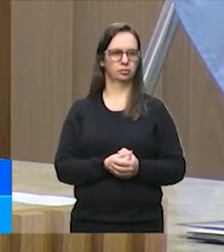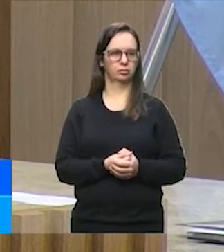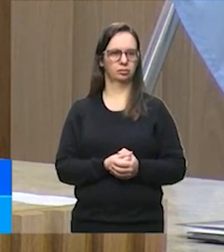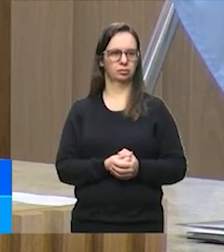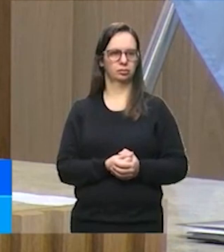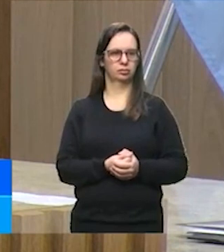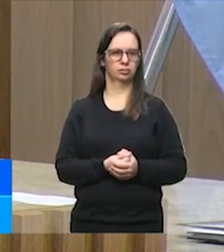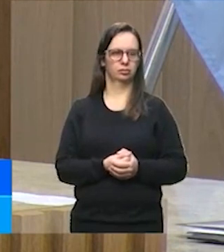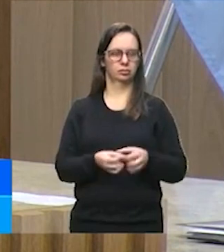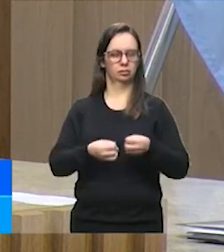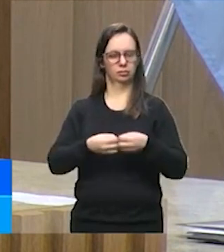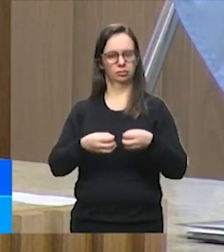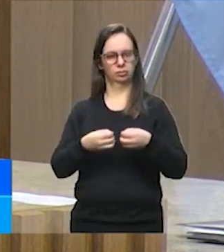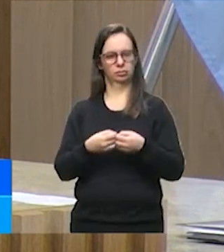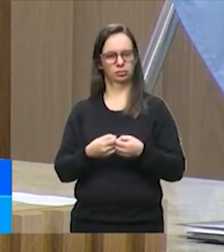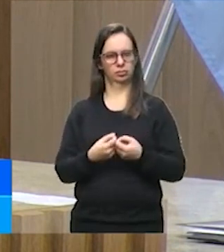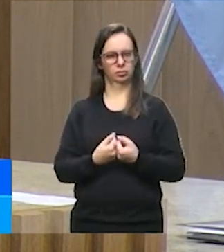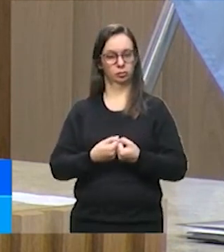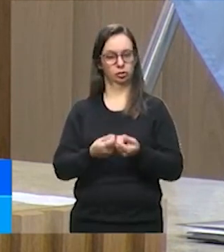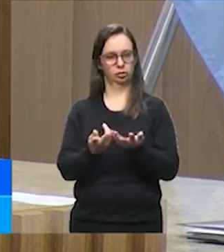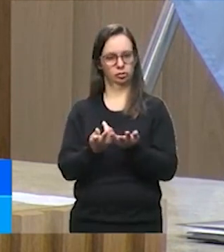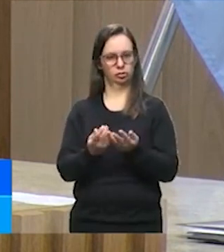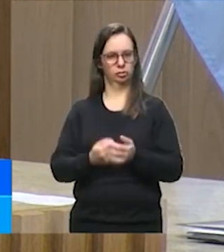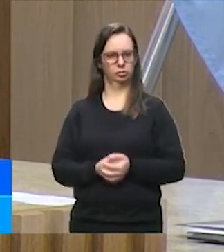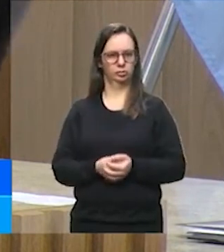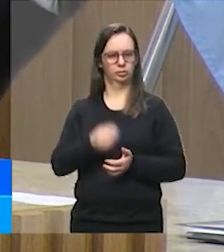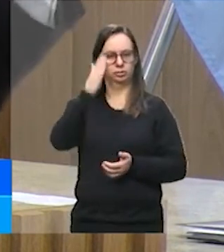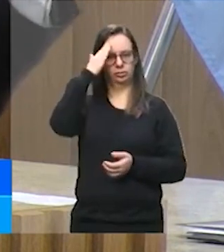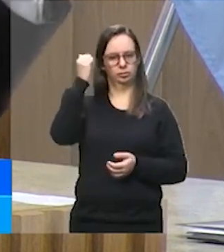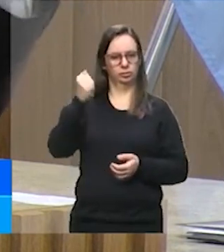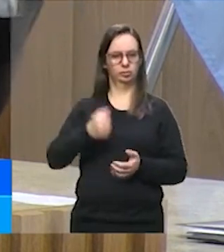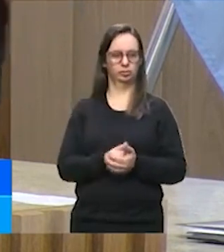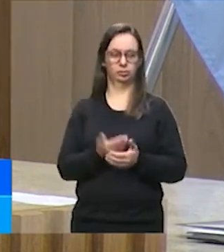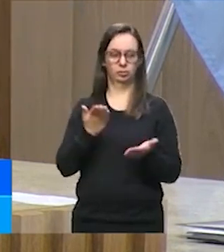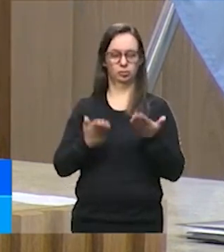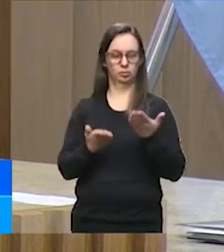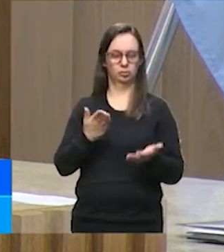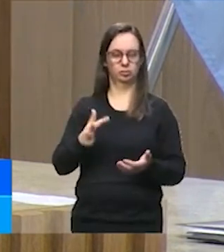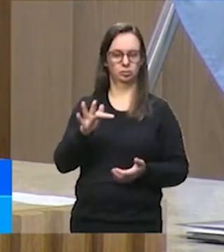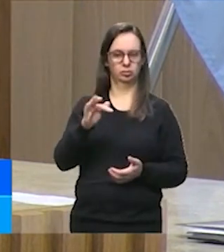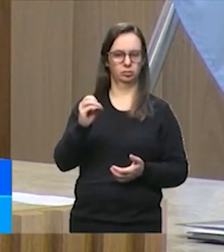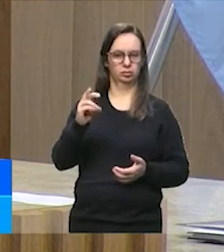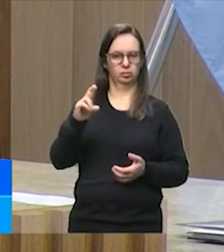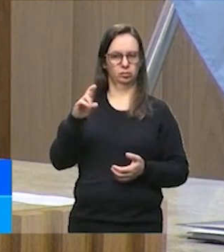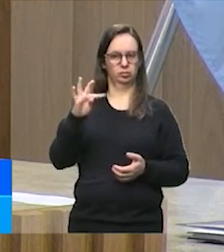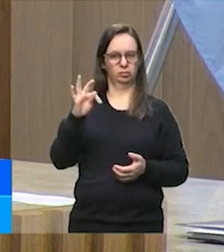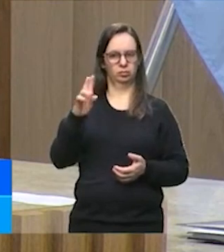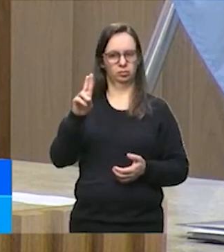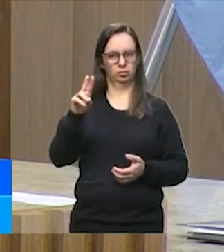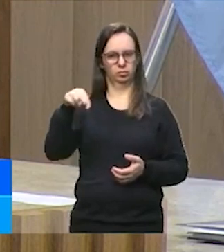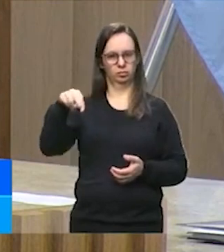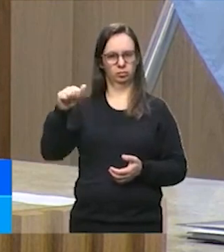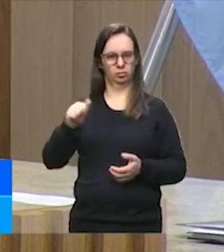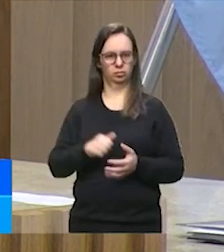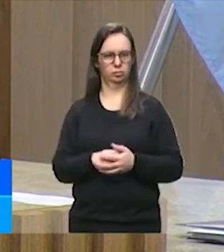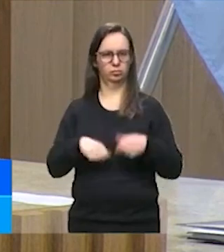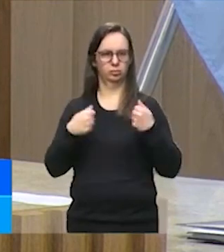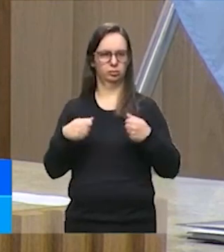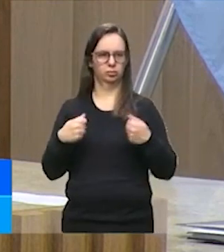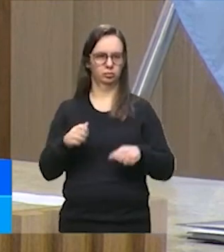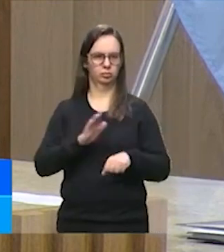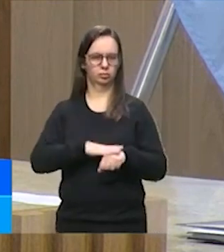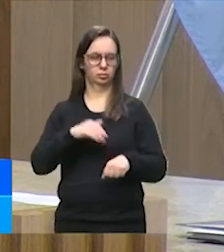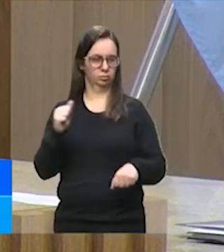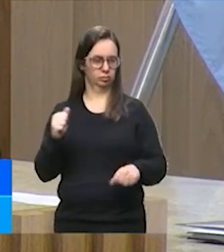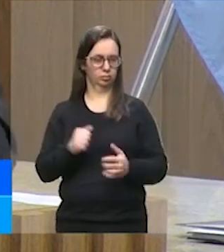mercado tendo em vista aquilo que já foi feito na Estrada da Fortuna são muito superiores e necessários para que você aquilo que vocês estão